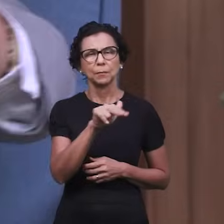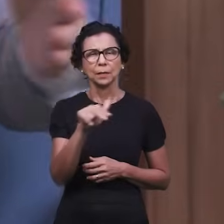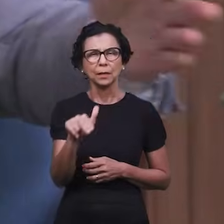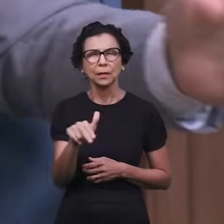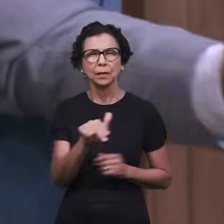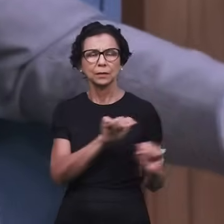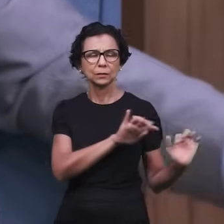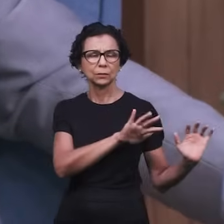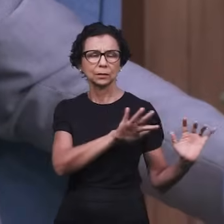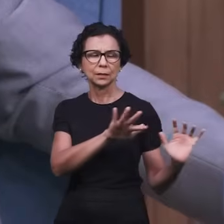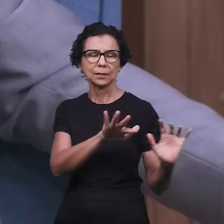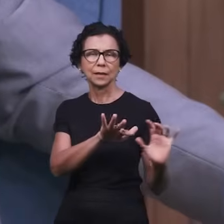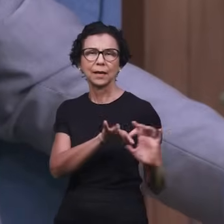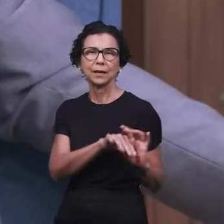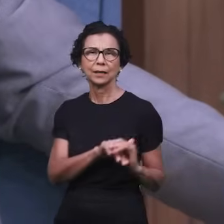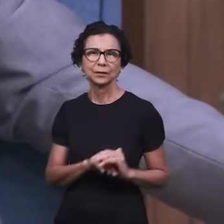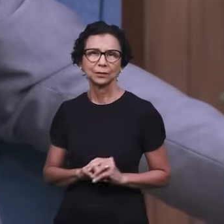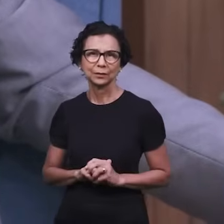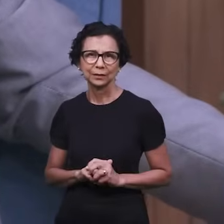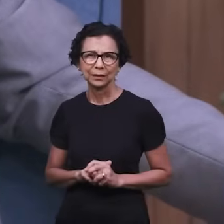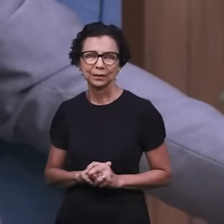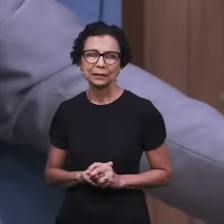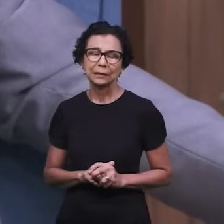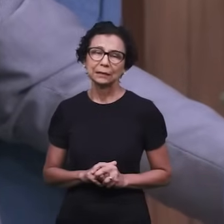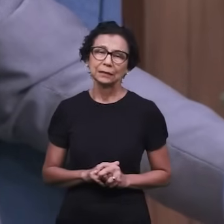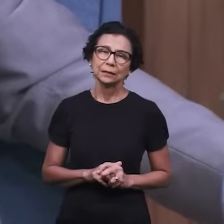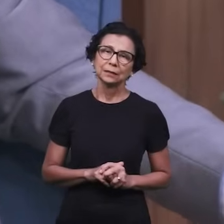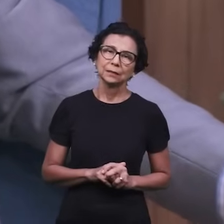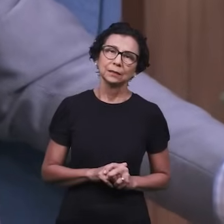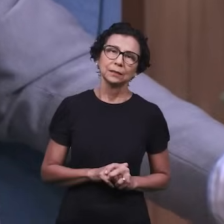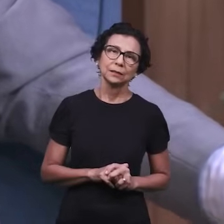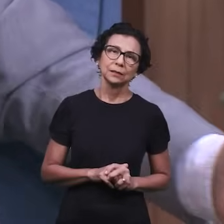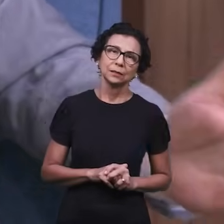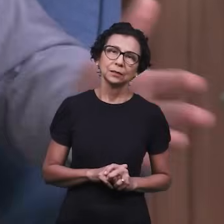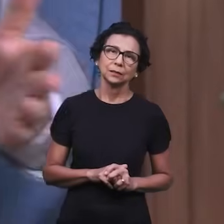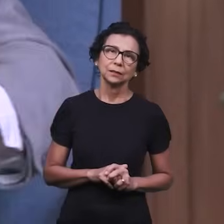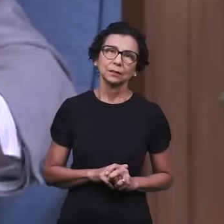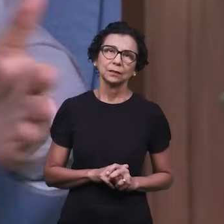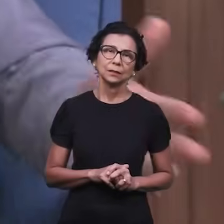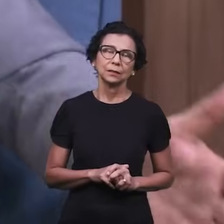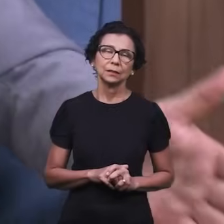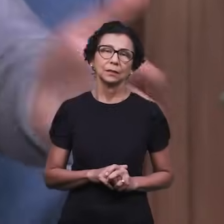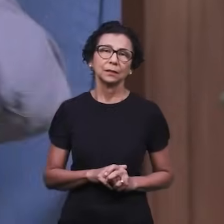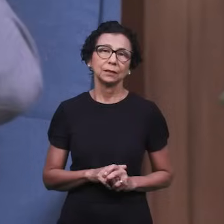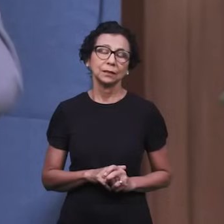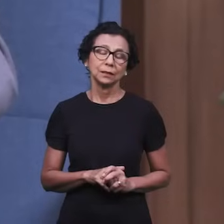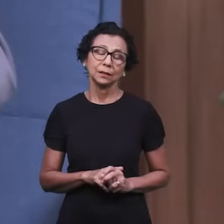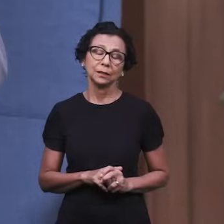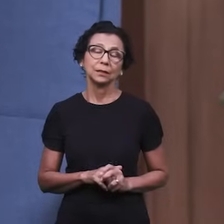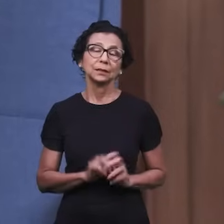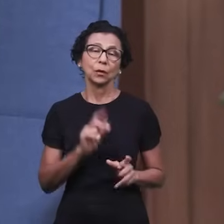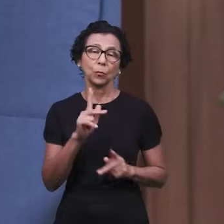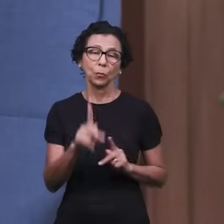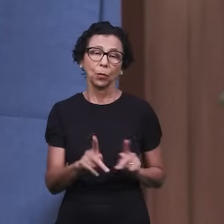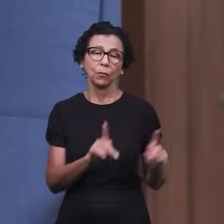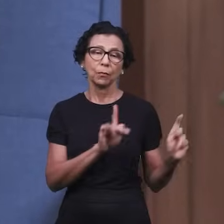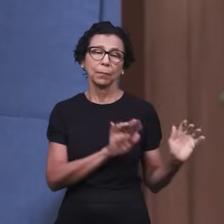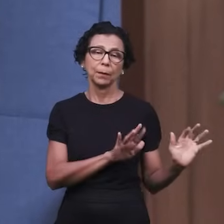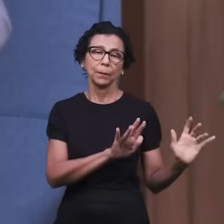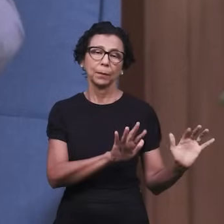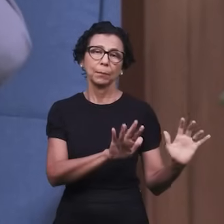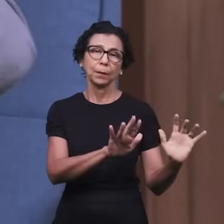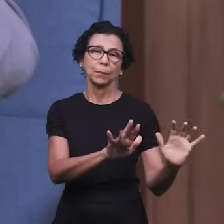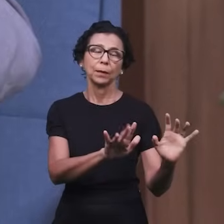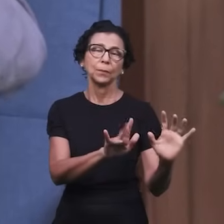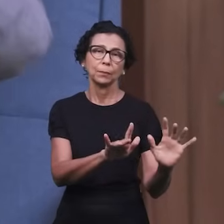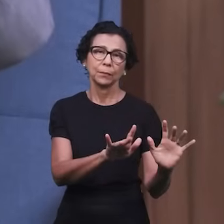que estavam lá na saída e que nós não estávamos. E que quando chegamos, nos passaram a herança, nós estamos indo para a Terra Prometida.